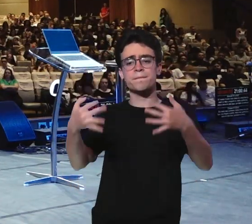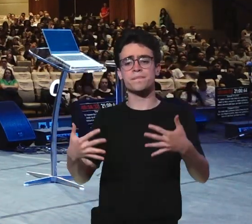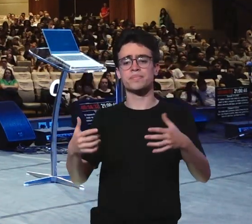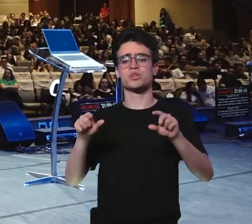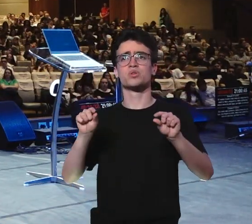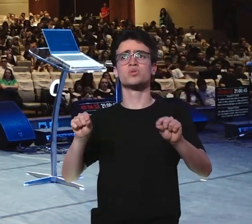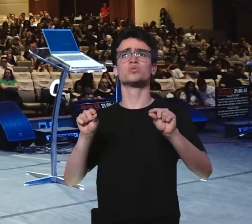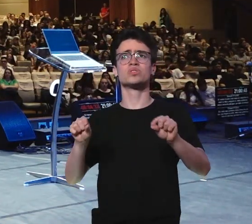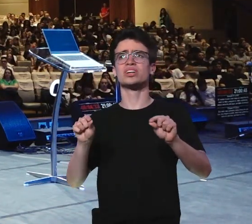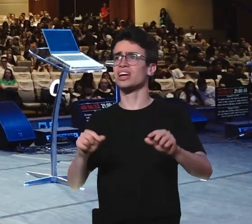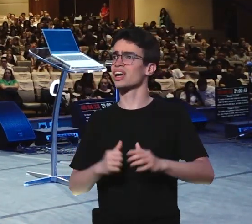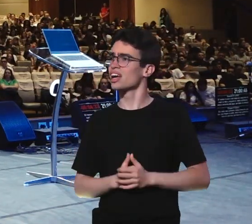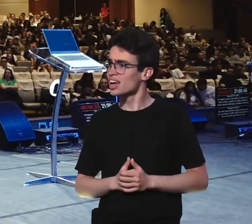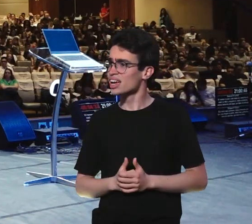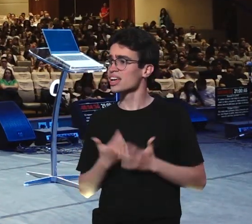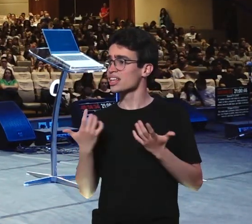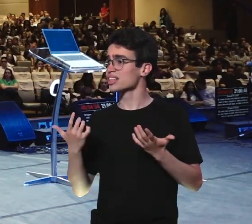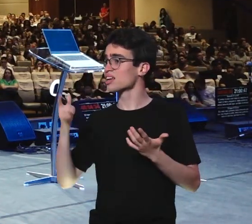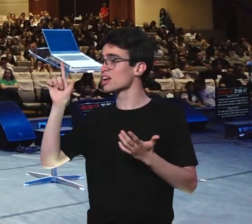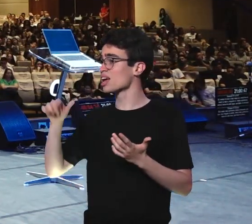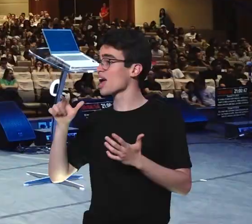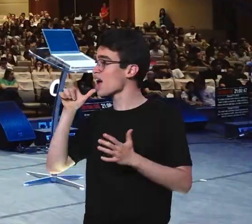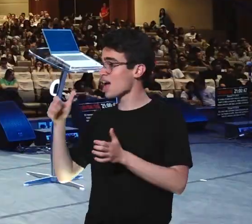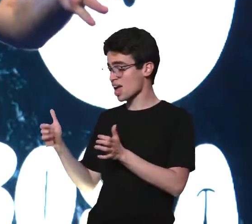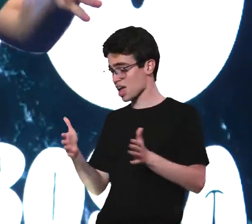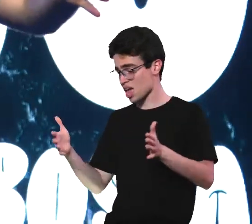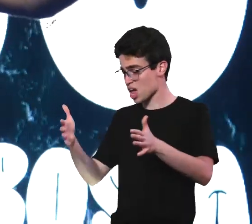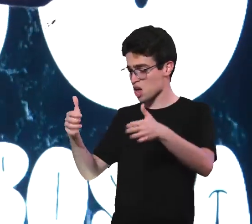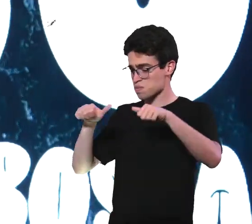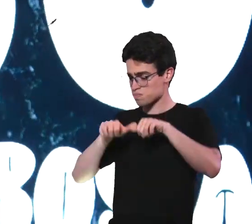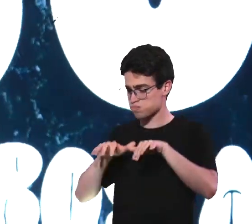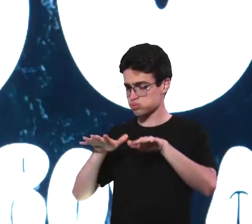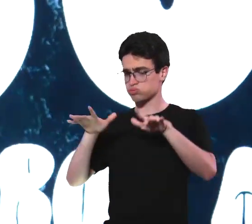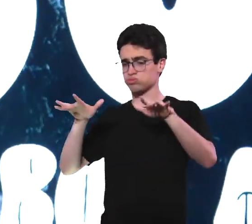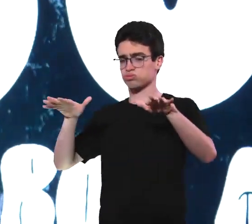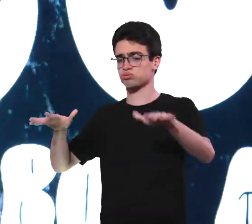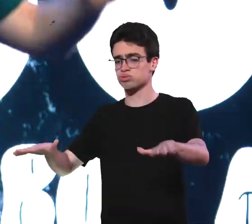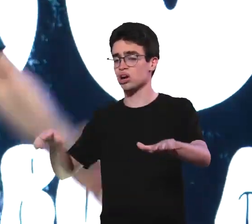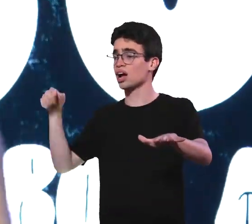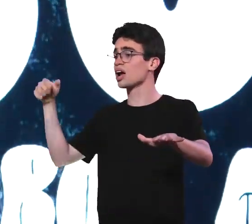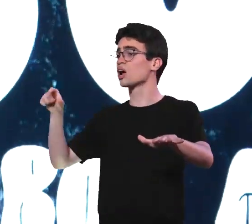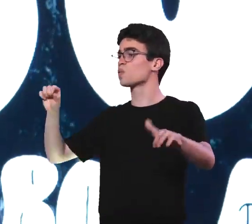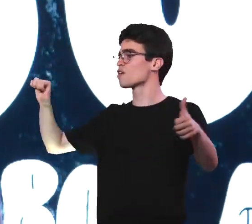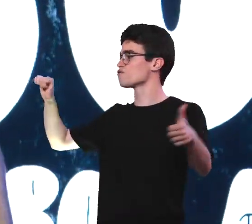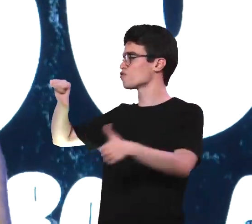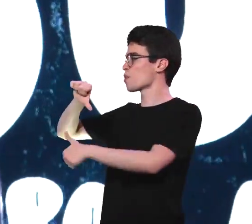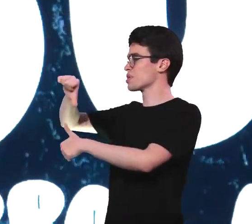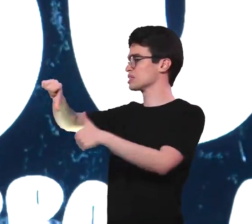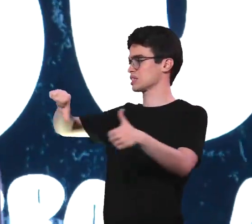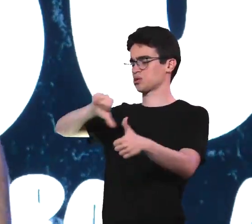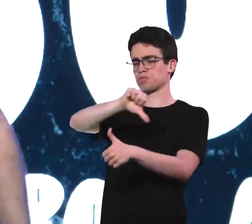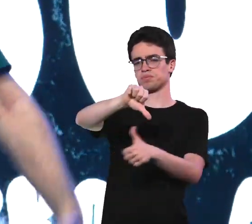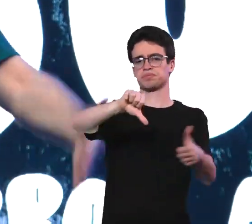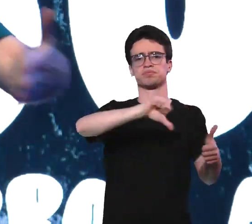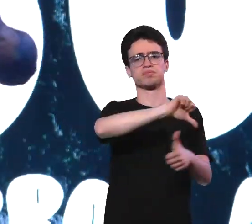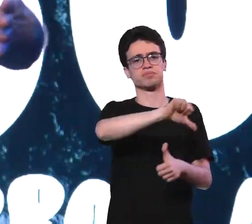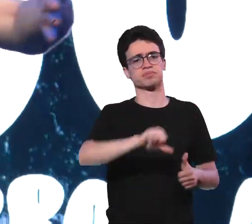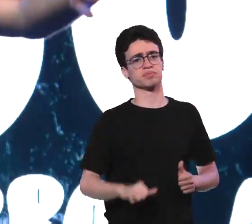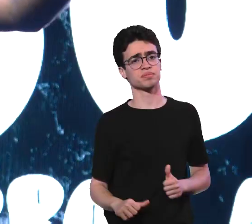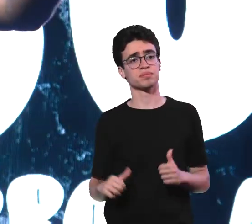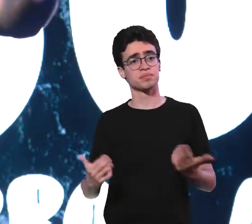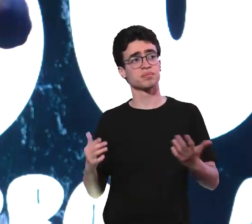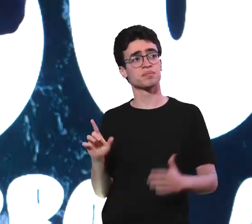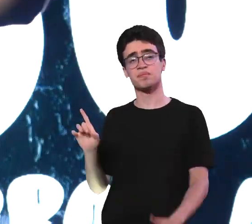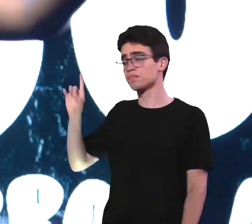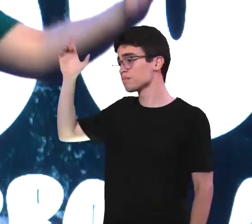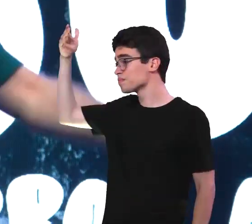dizer que onde esse rio profundo da presença dele passava, as coisas eram transformadas. Onde a presença de